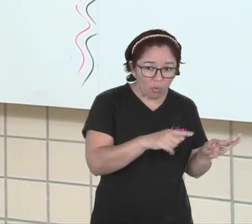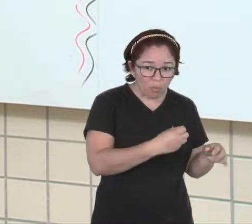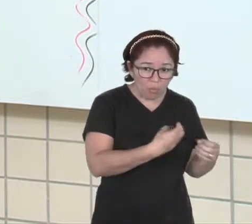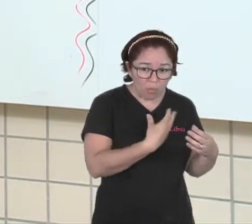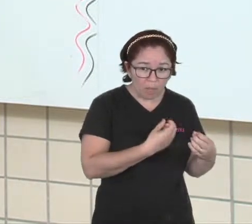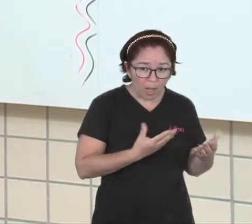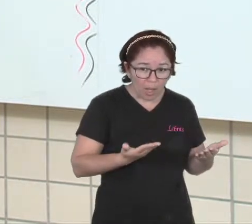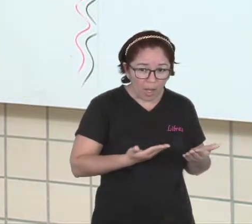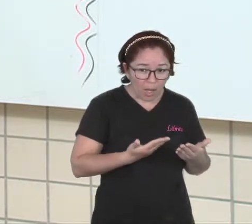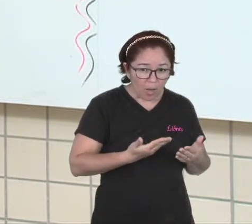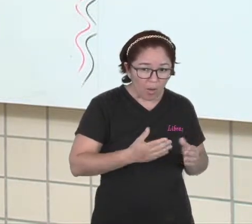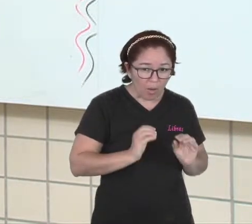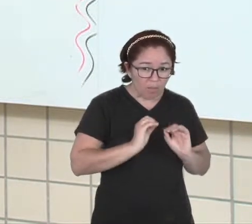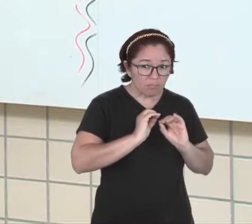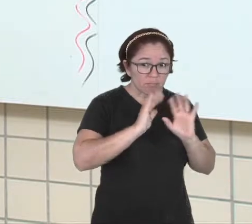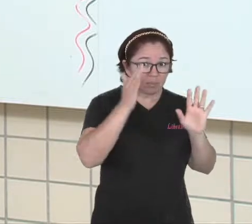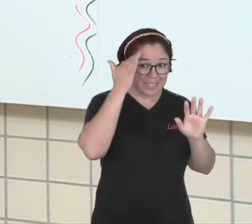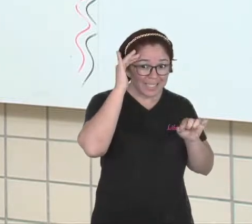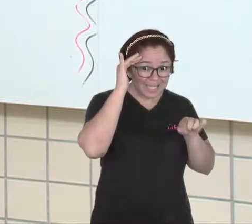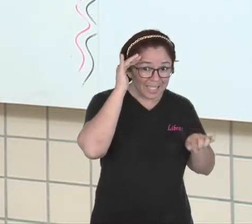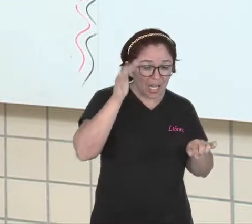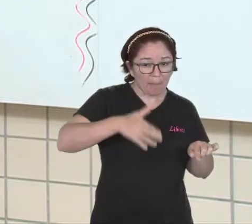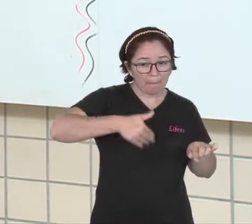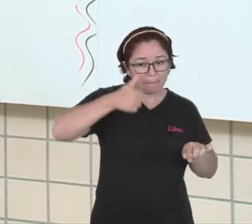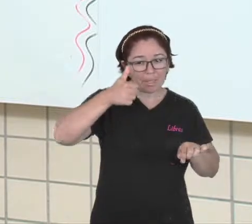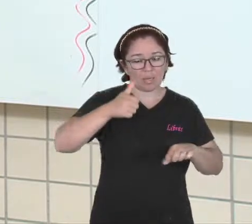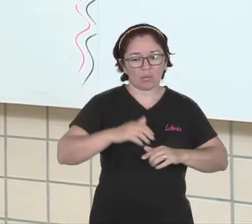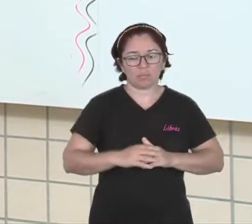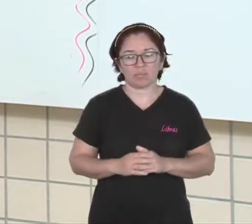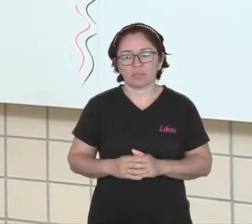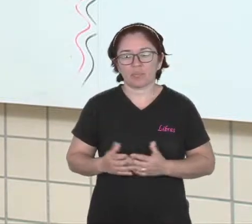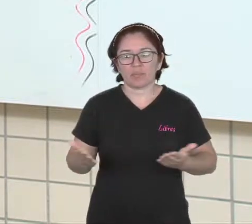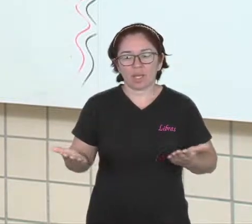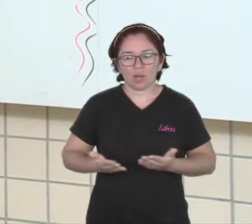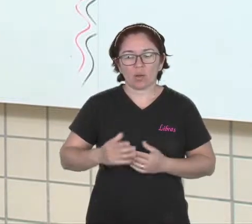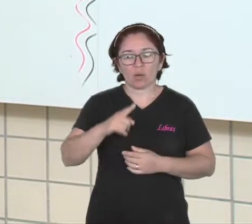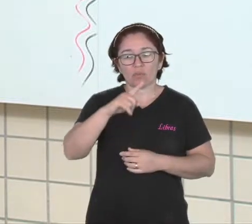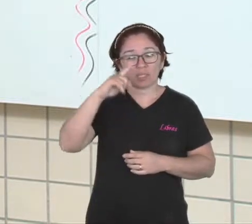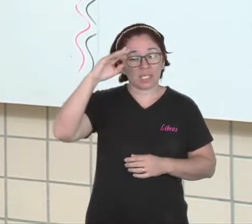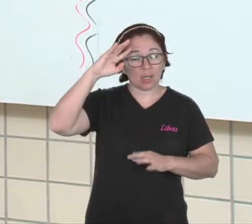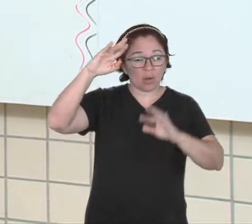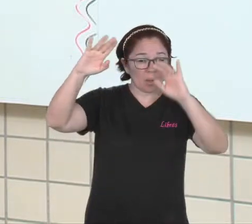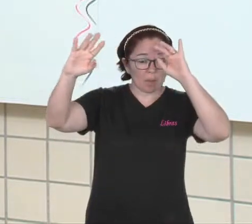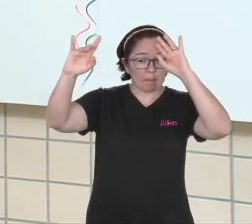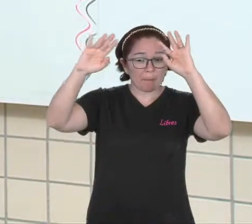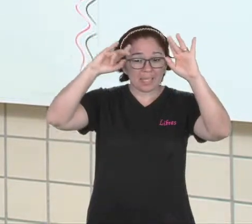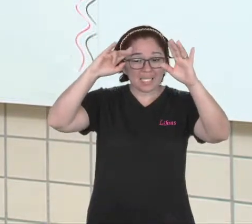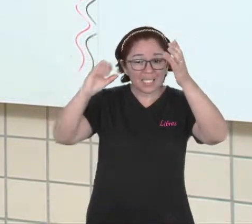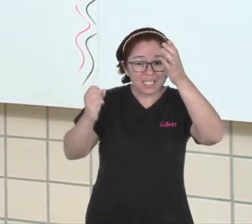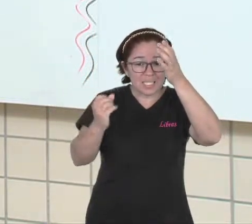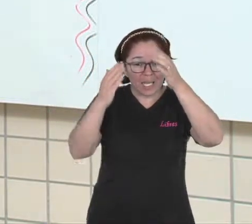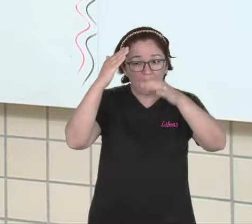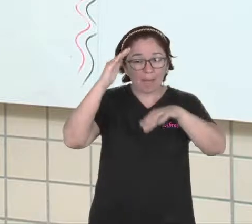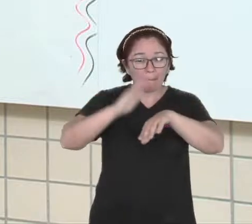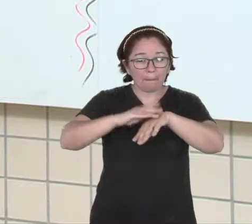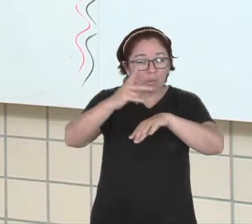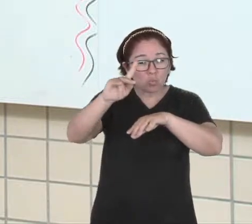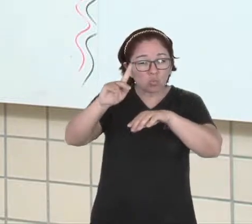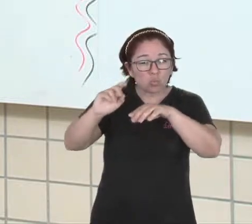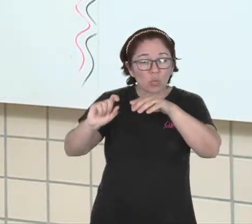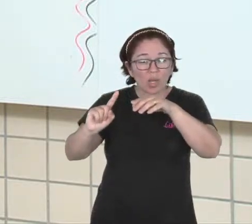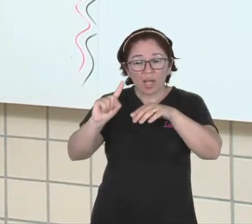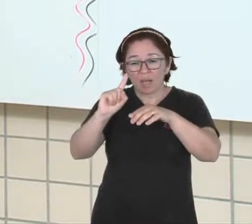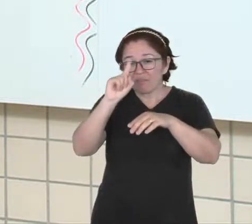pronta e mastigada, sem saber de onde vinha. Nós estamos começando a pensar como cientistas. Nós vamos começar a estruturar o nosso pensamento científico com